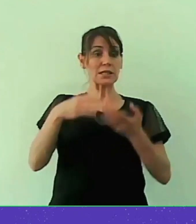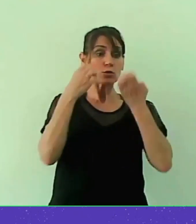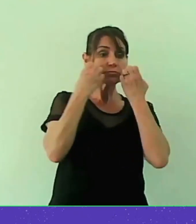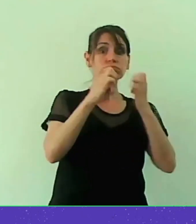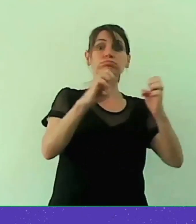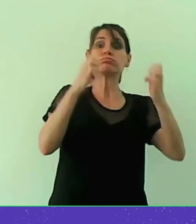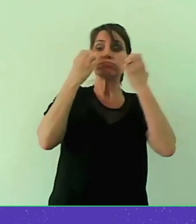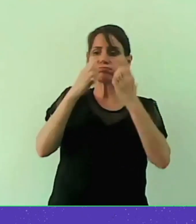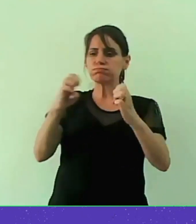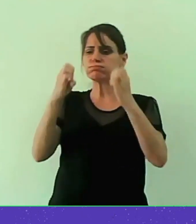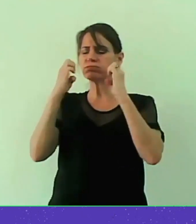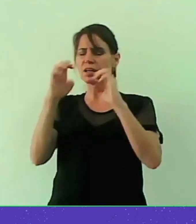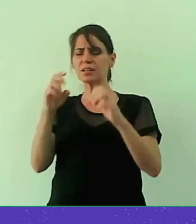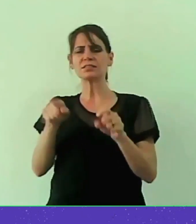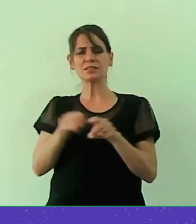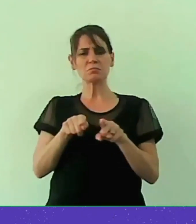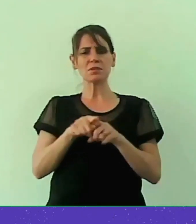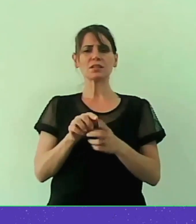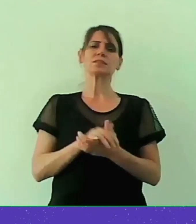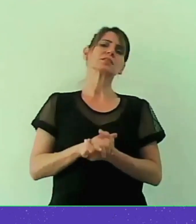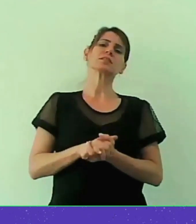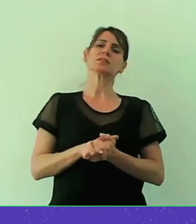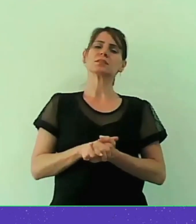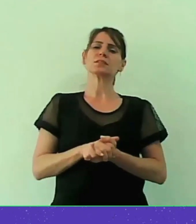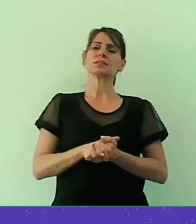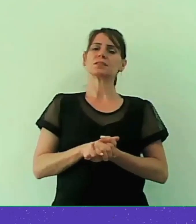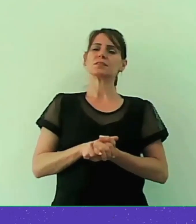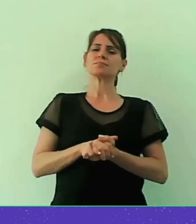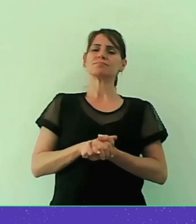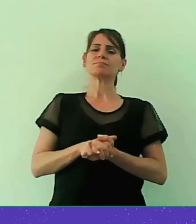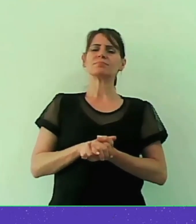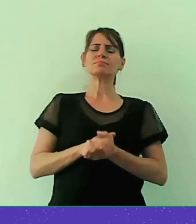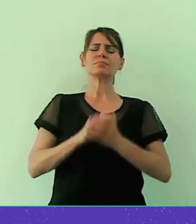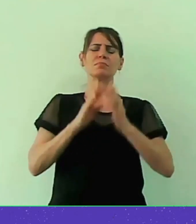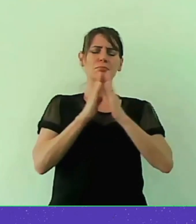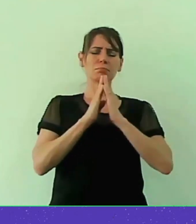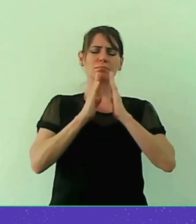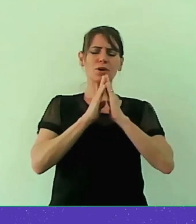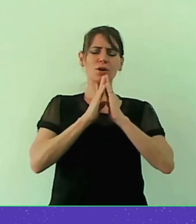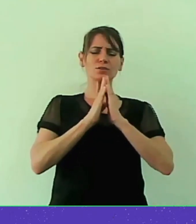essa frase que vem diretamente do trono de Deus: posso orar por você?